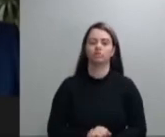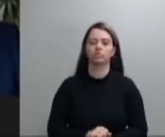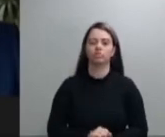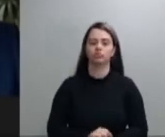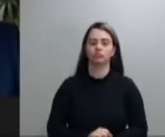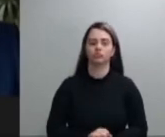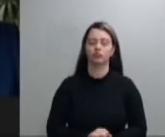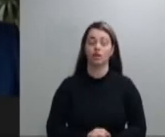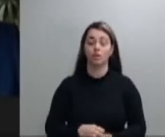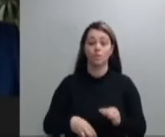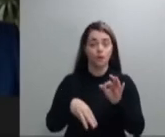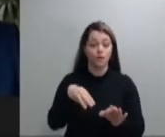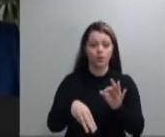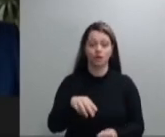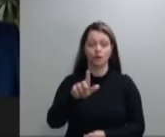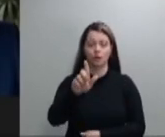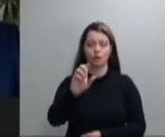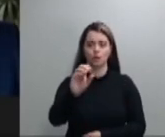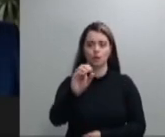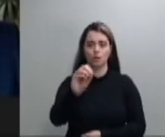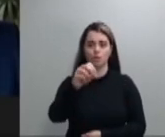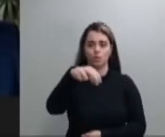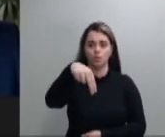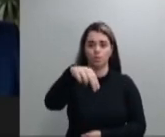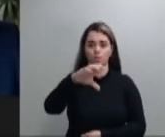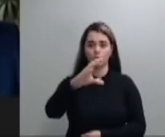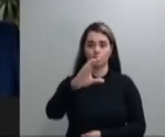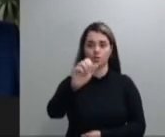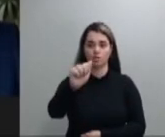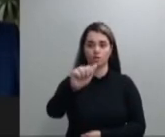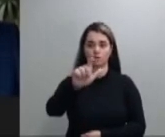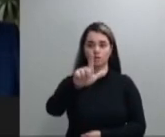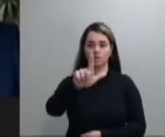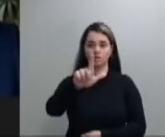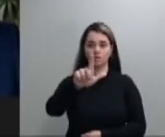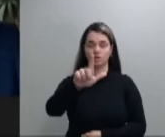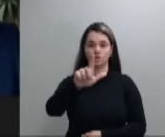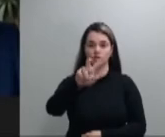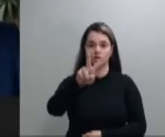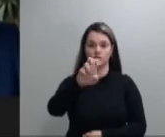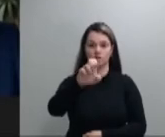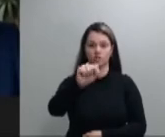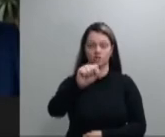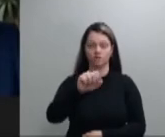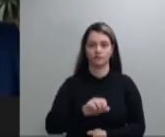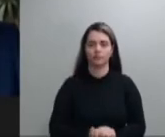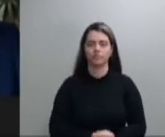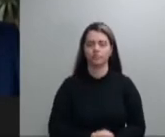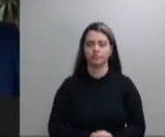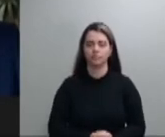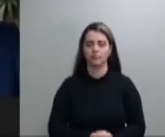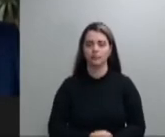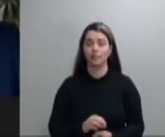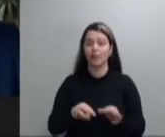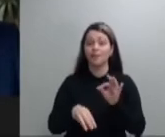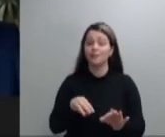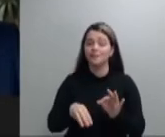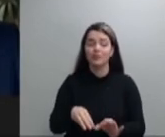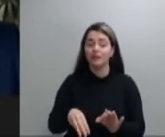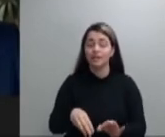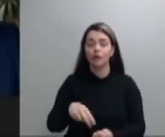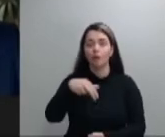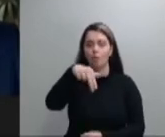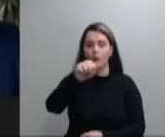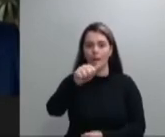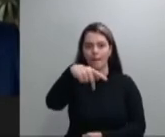Gonçalves ele decidiu uma tranquilidade que é própria do seu espírito superior e altaneiro mas ministro Napoleão se me permite a parte é